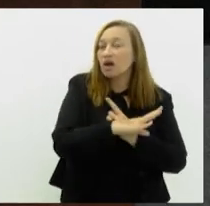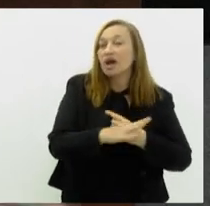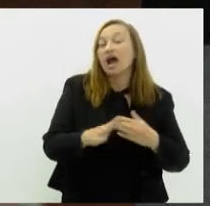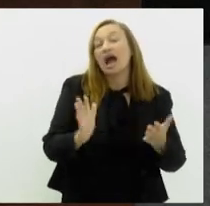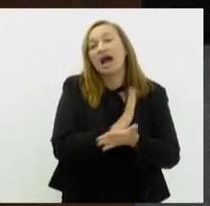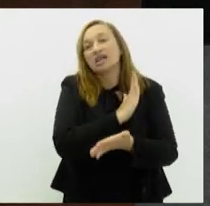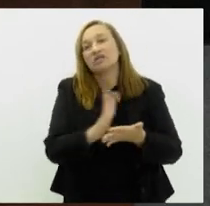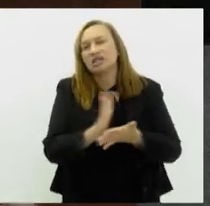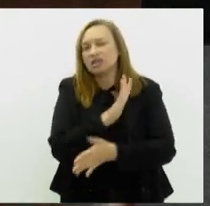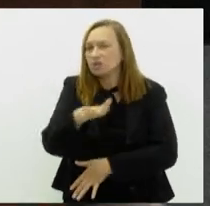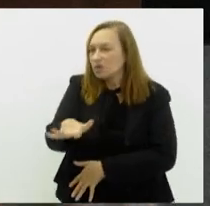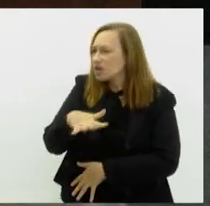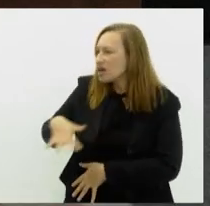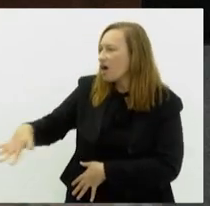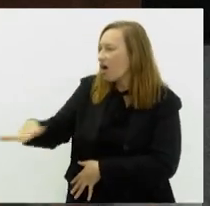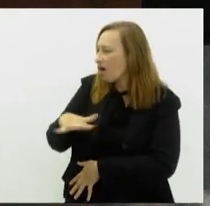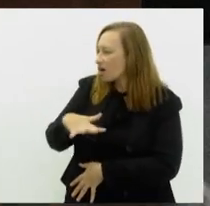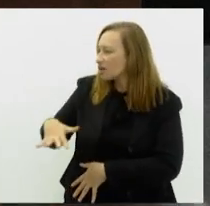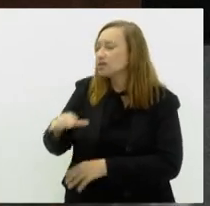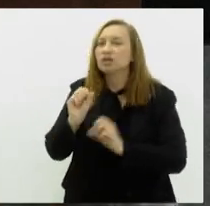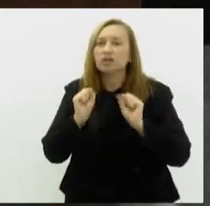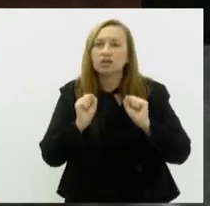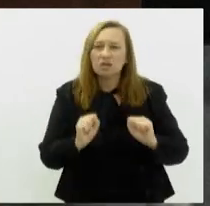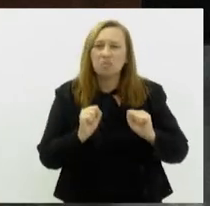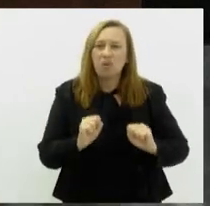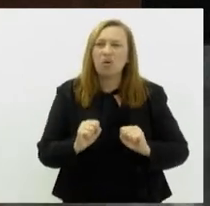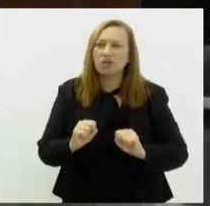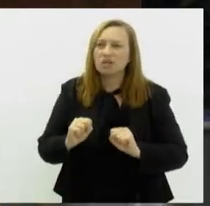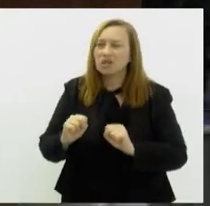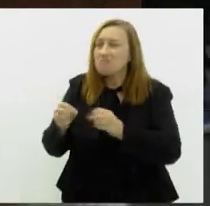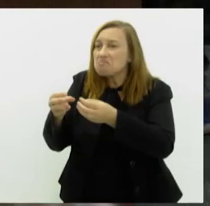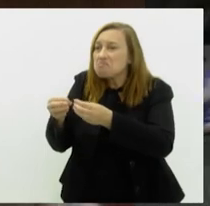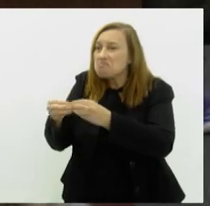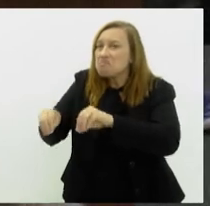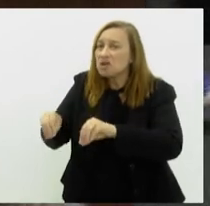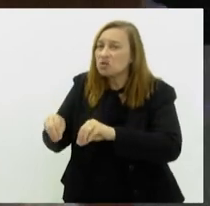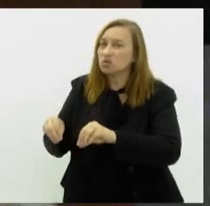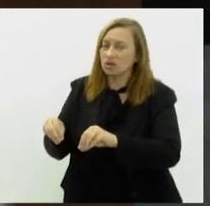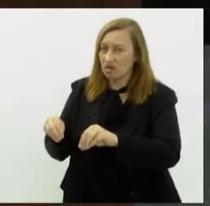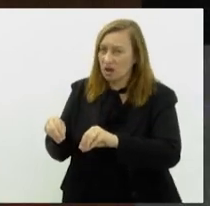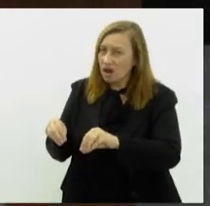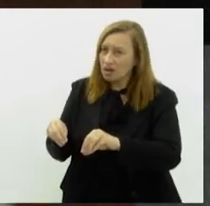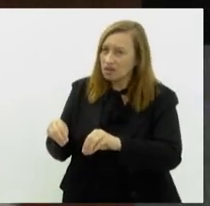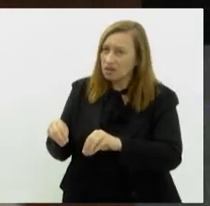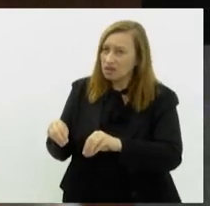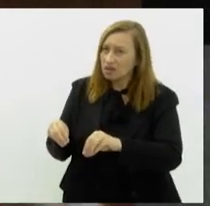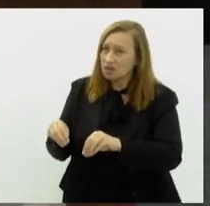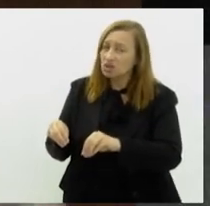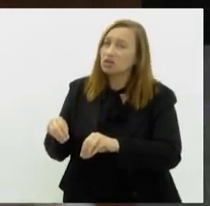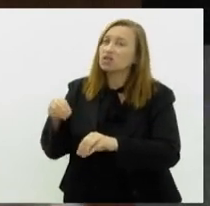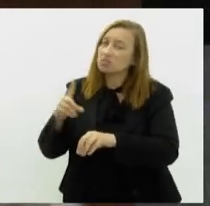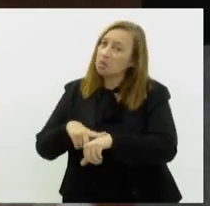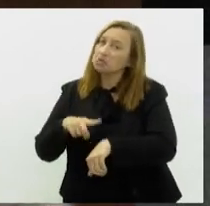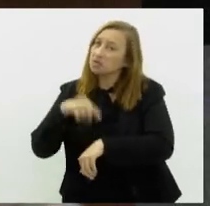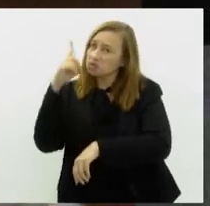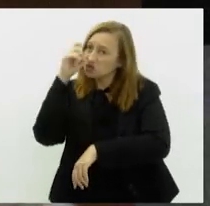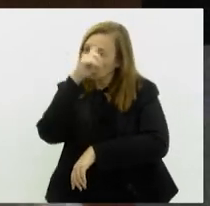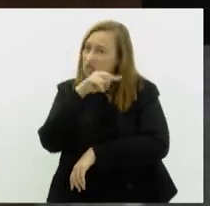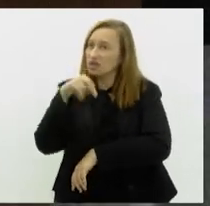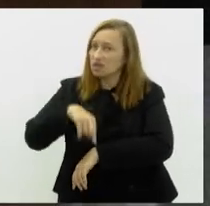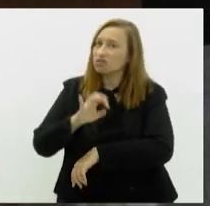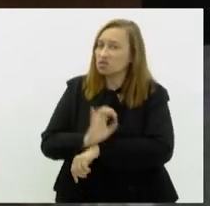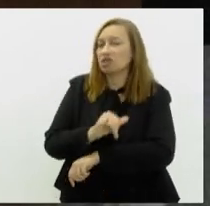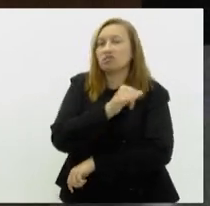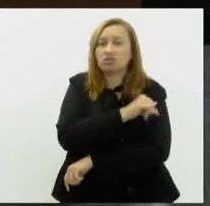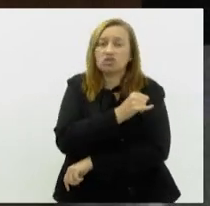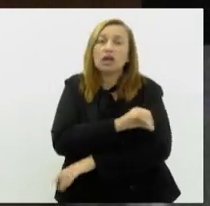áreas que podem ser inundadas ou em momentos muito difíceis aqui no estado